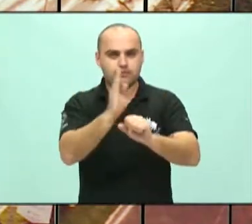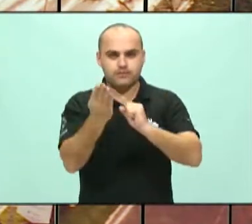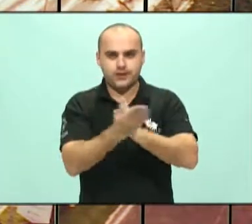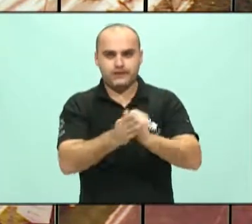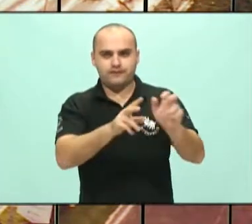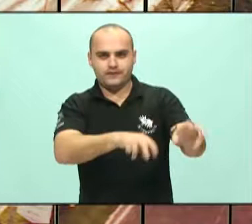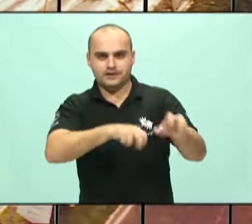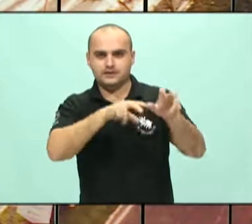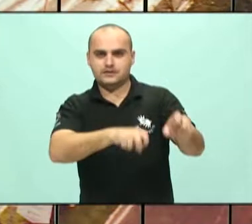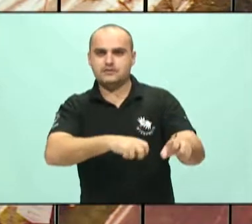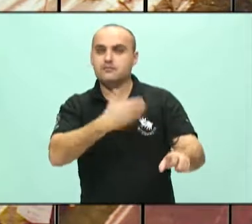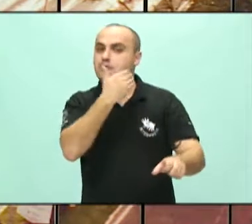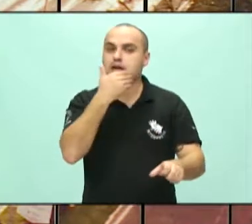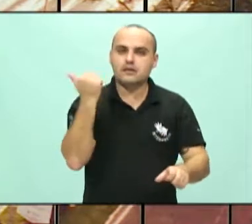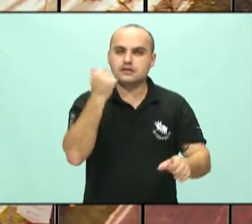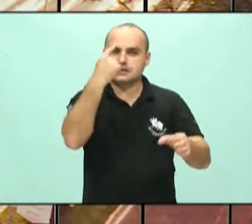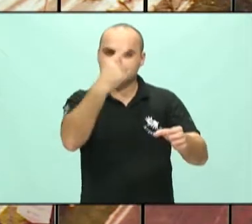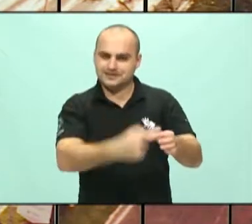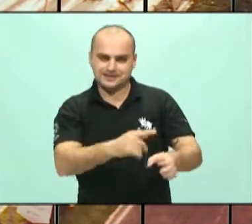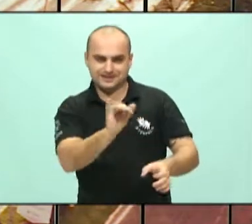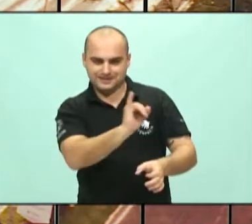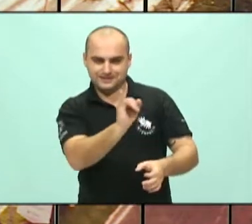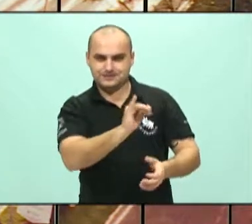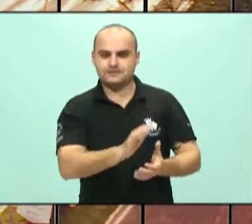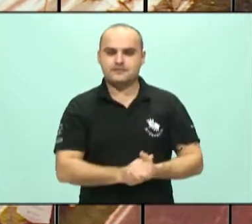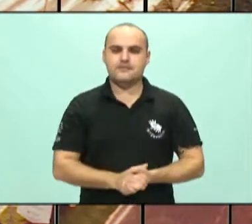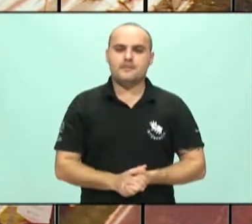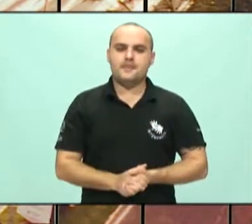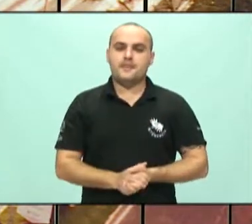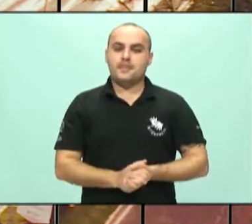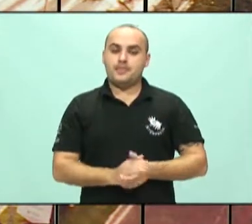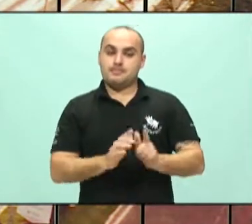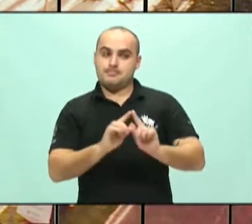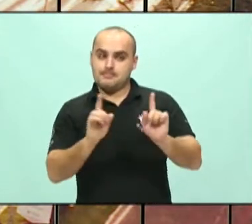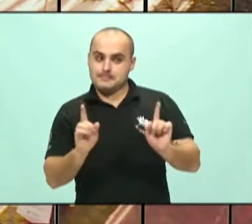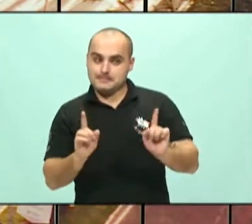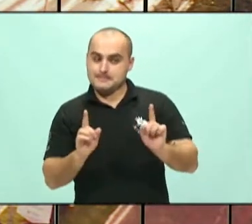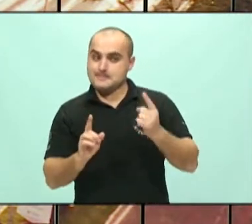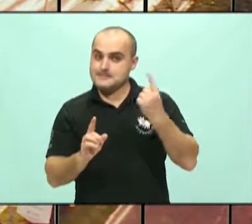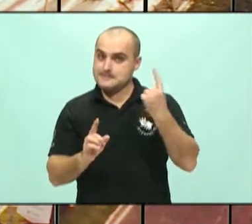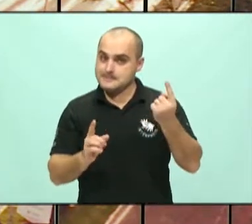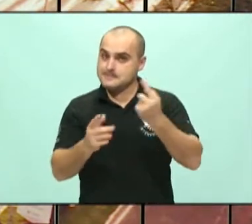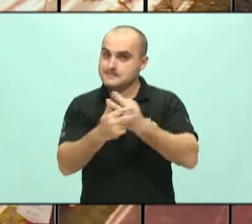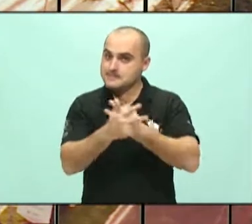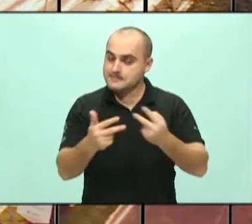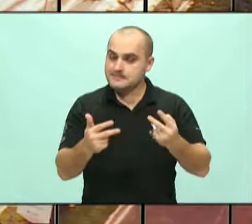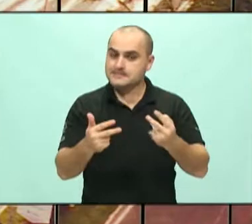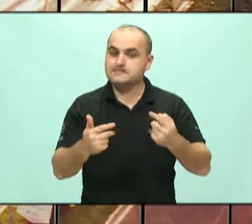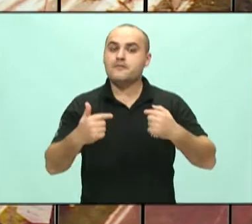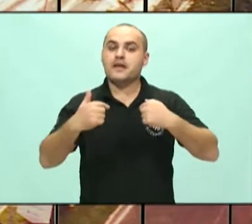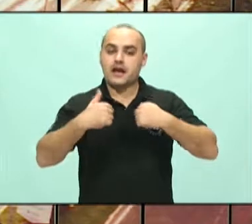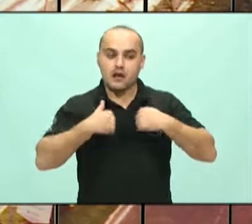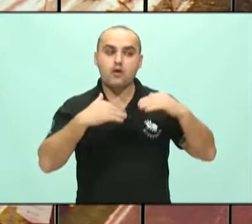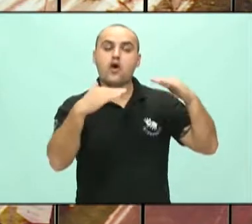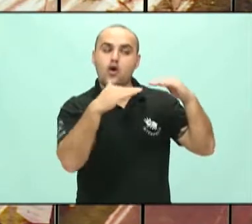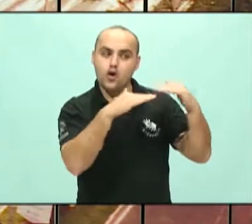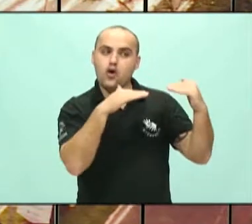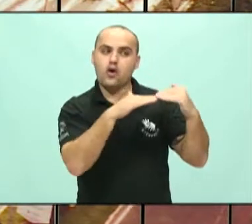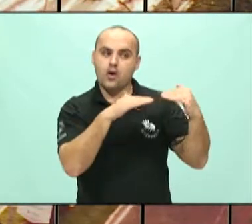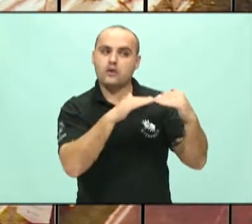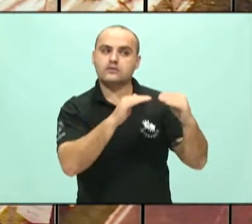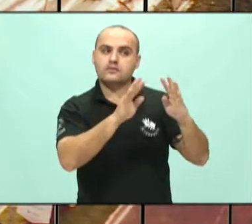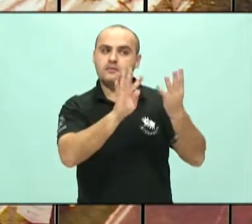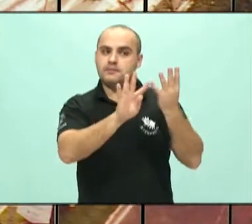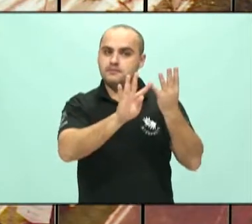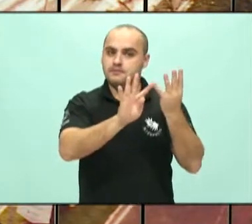melhor para a nossa cidade de Itajaí. Mas uma coisa fique clara, eu sou a favor, como o senhor, de